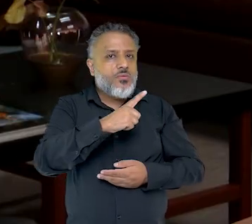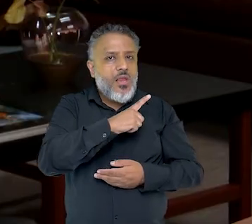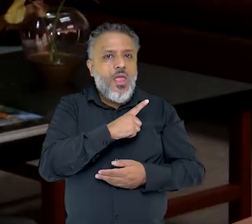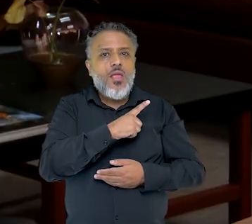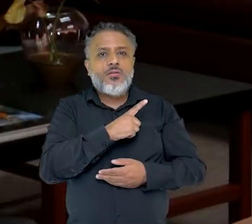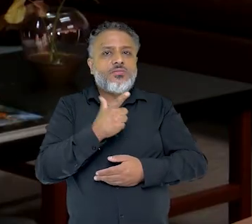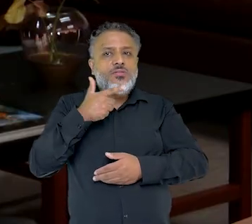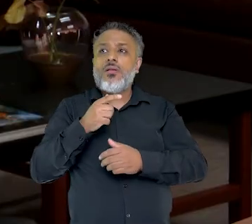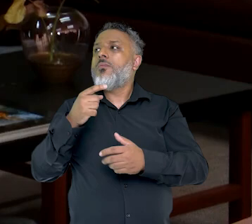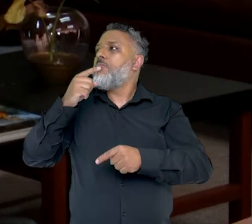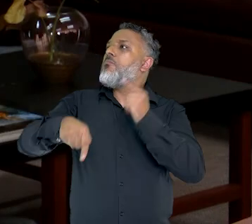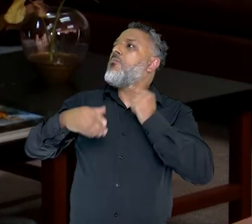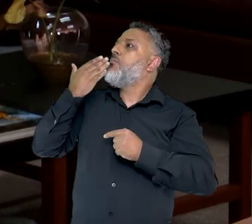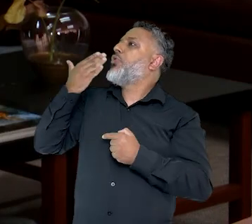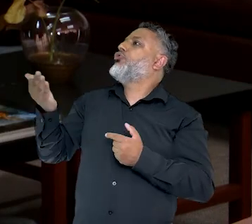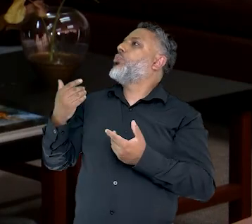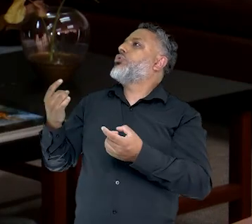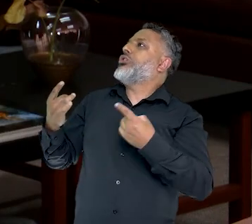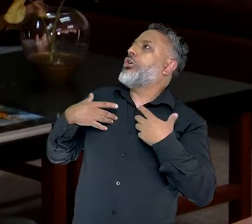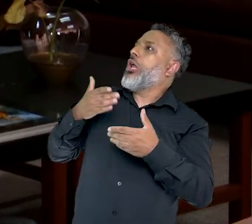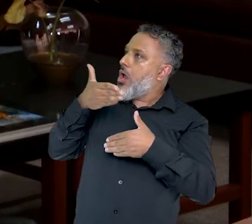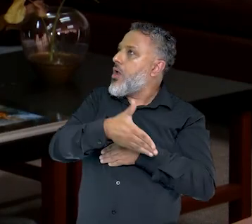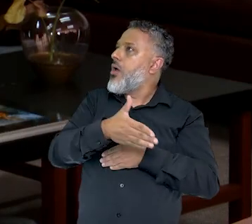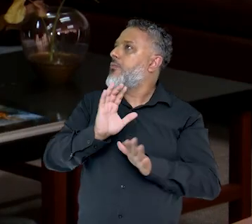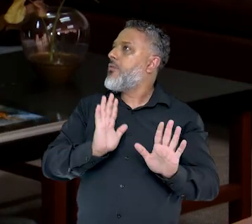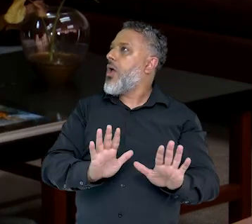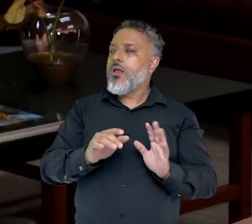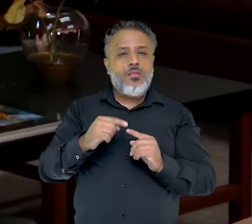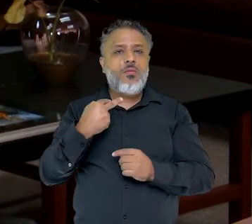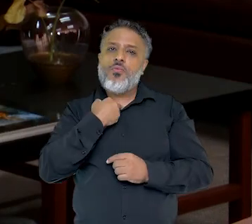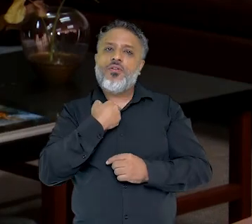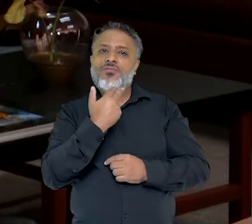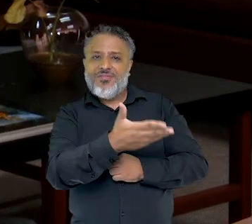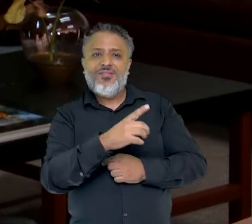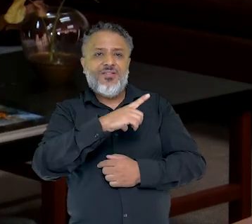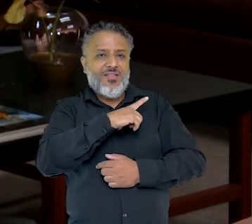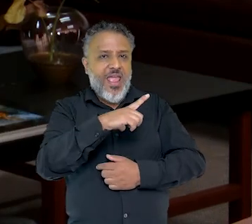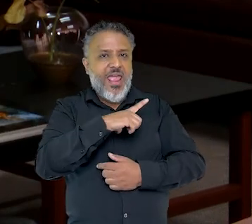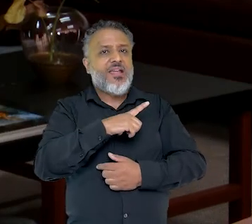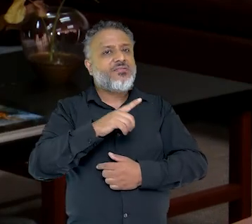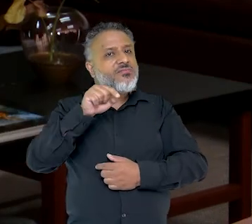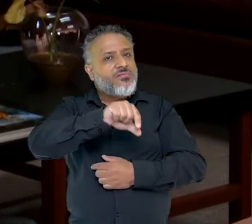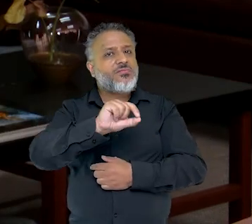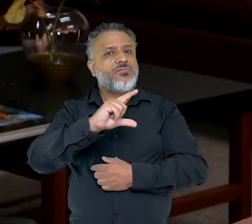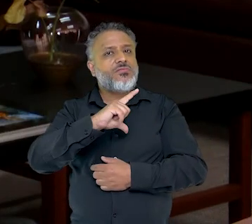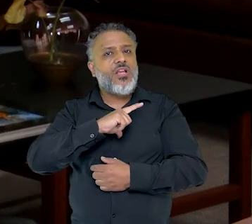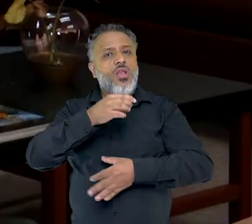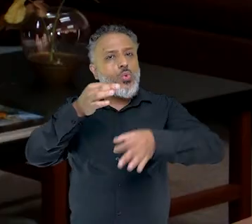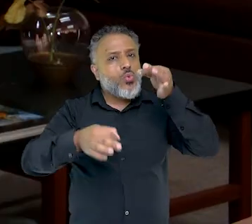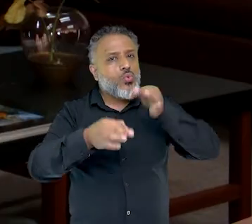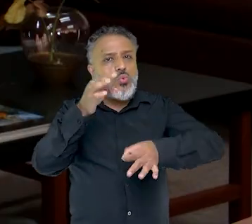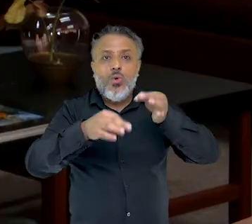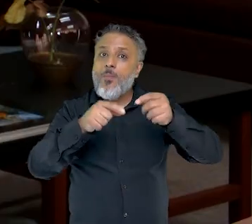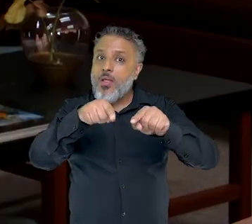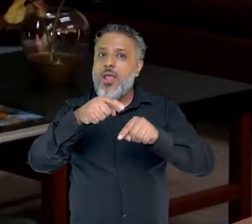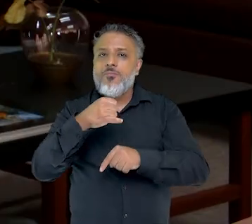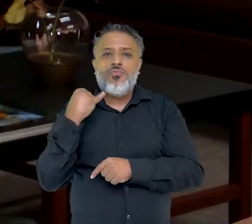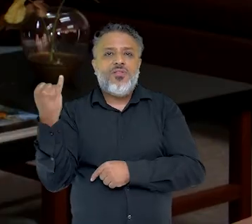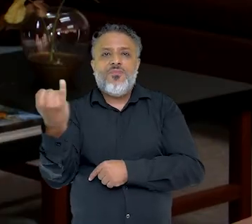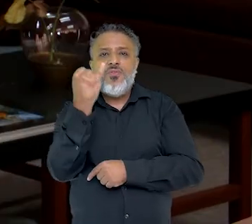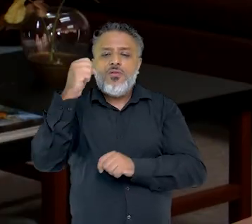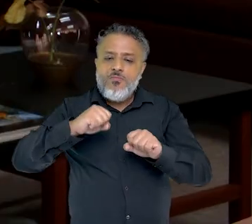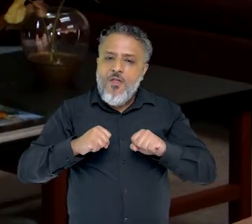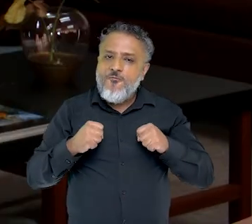negado o acesso ao pedido de refúgio. Então, a gente tem essa situação em que esse julgamento foi extremamente importante porque ele